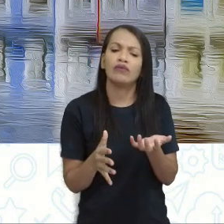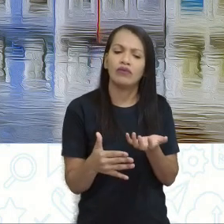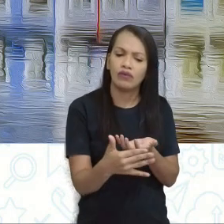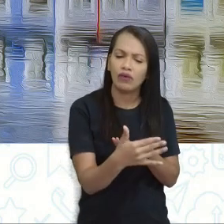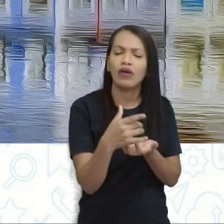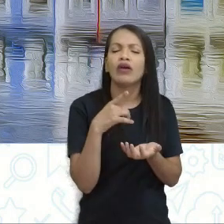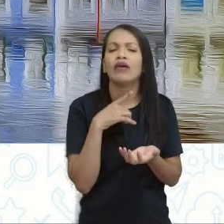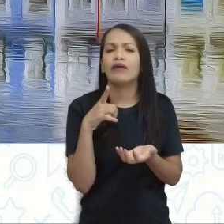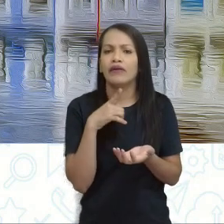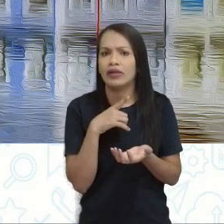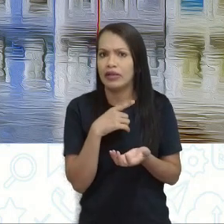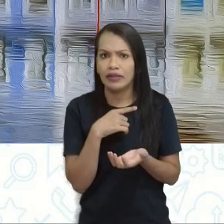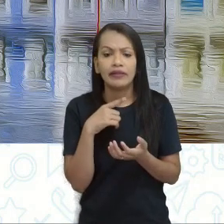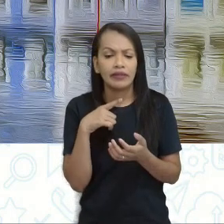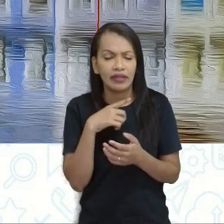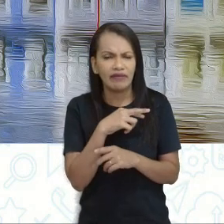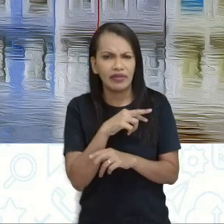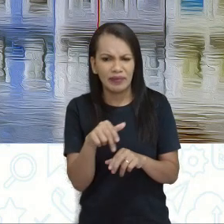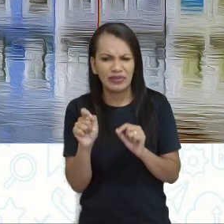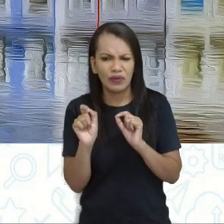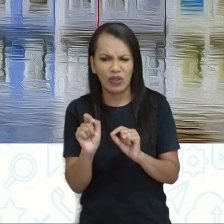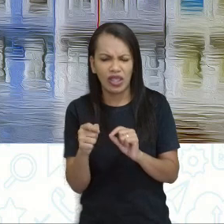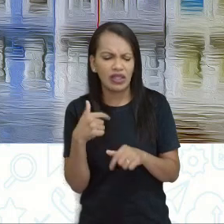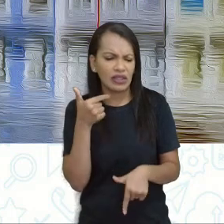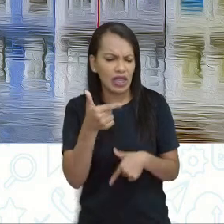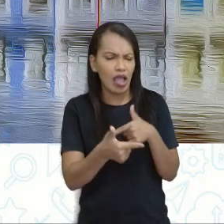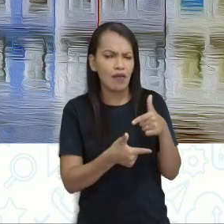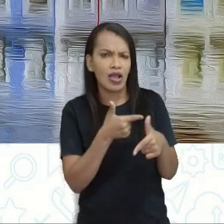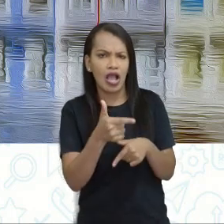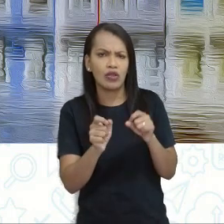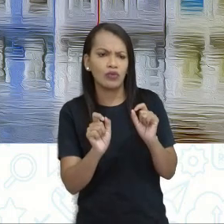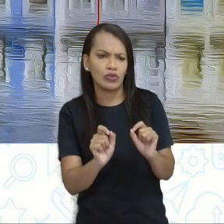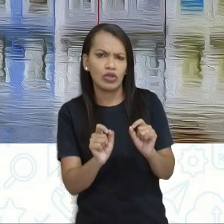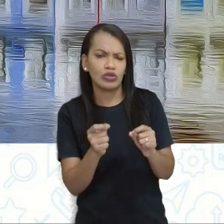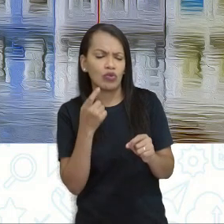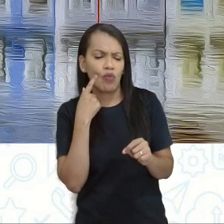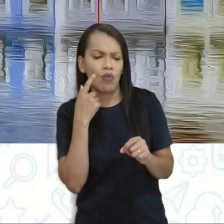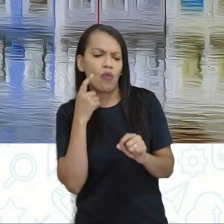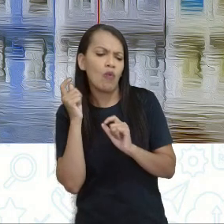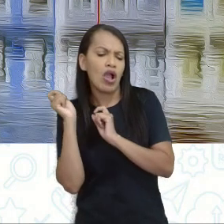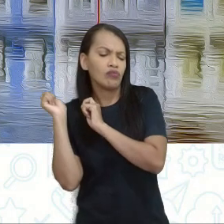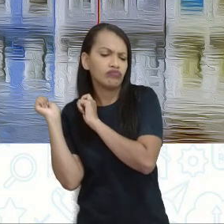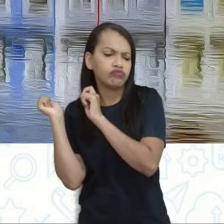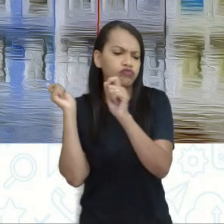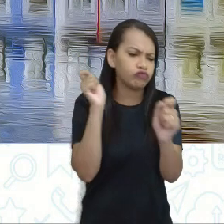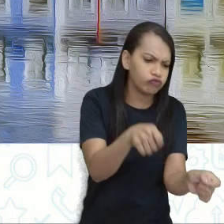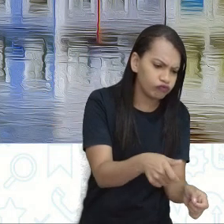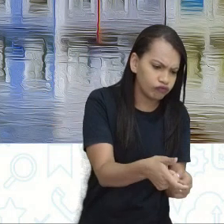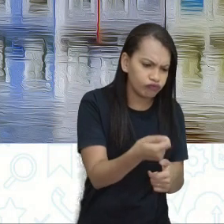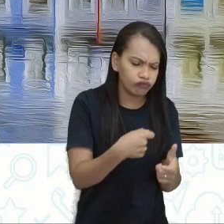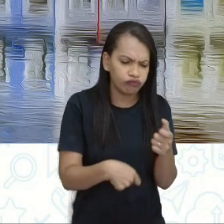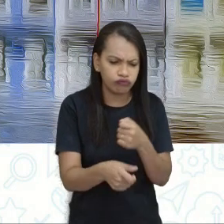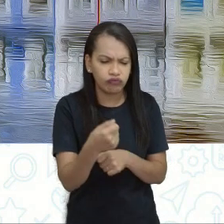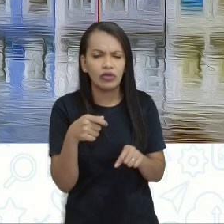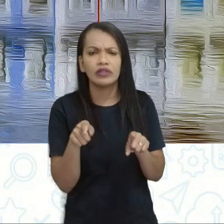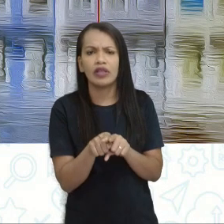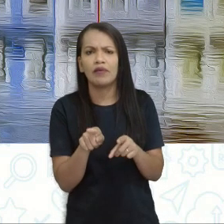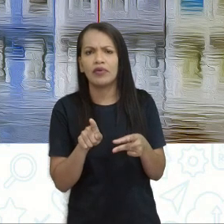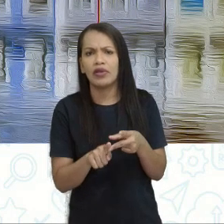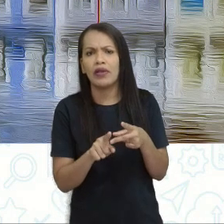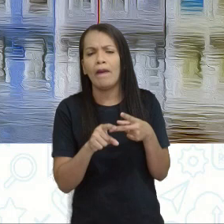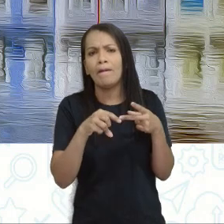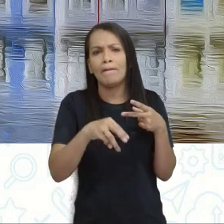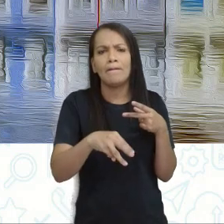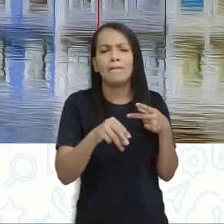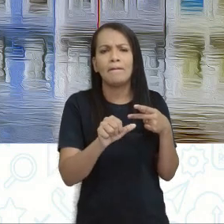seu sustento através do rio, né? As pessoas aí que trabalham com pesca, as marisqueiras mesmo,